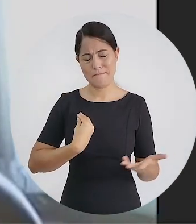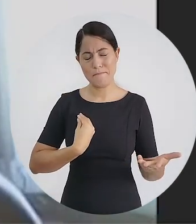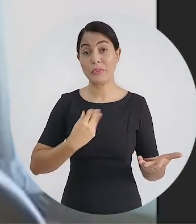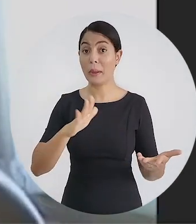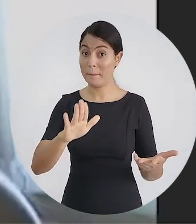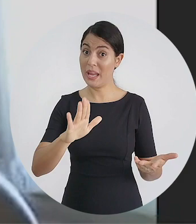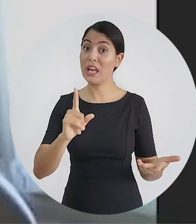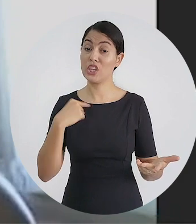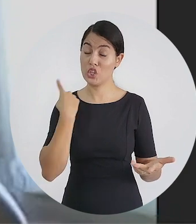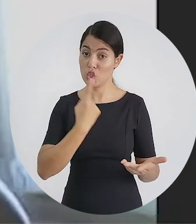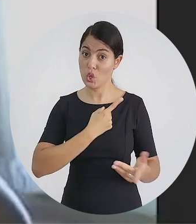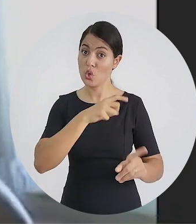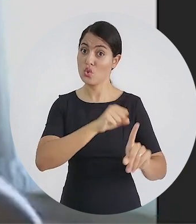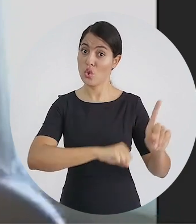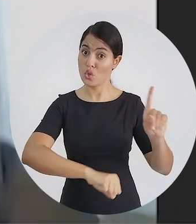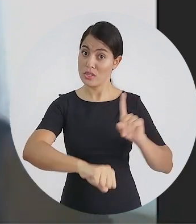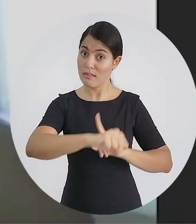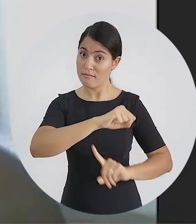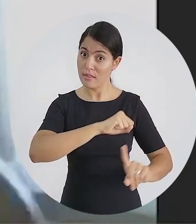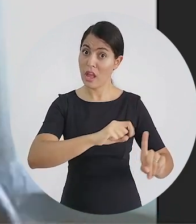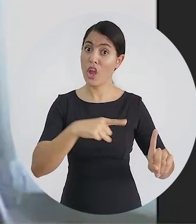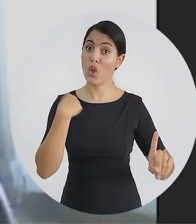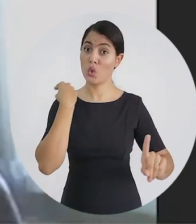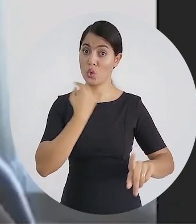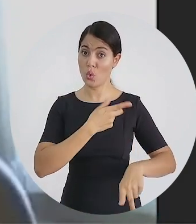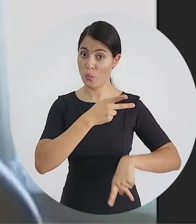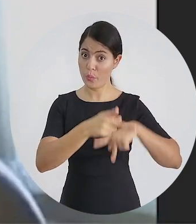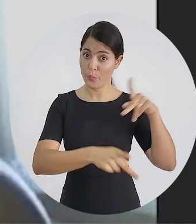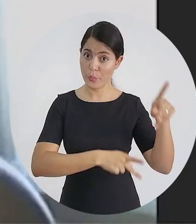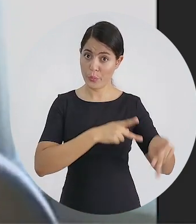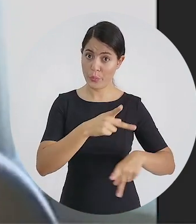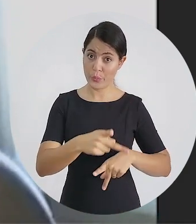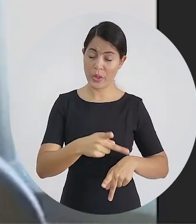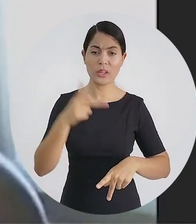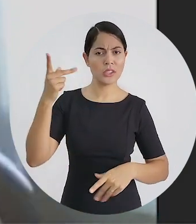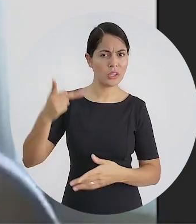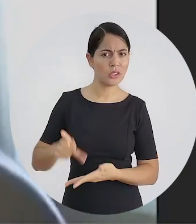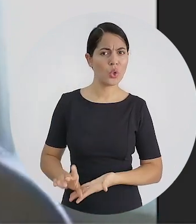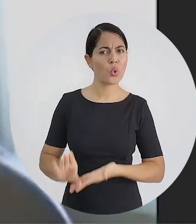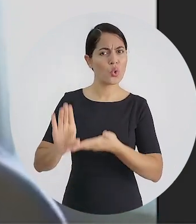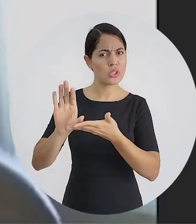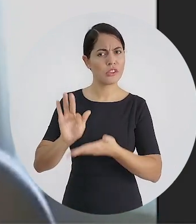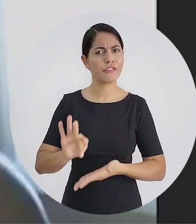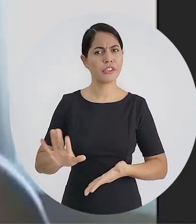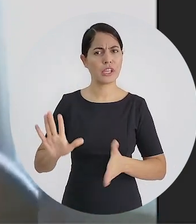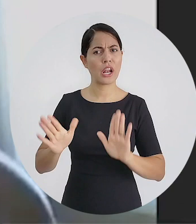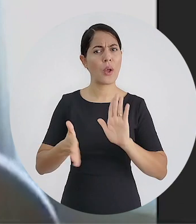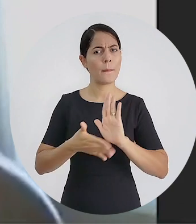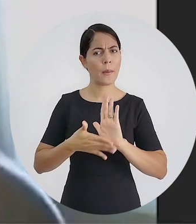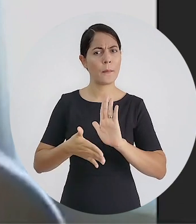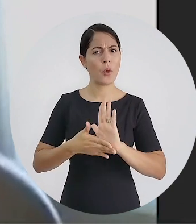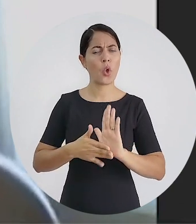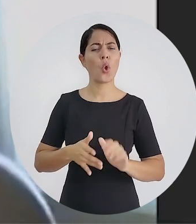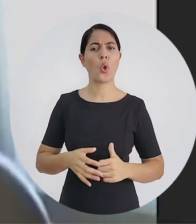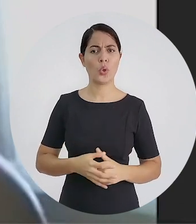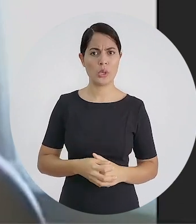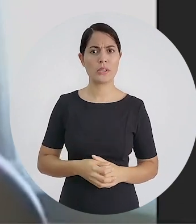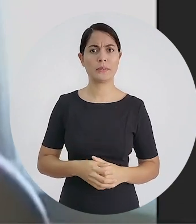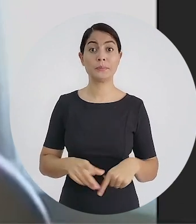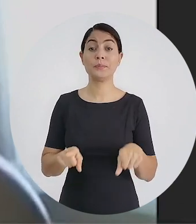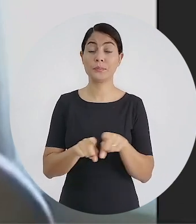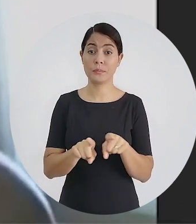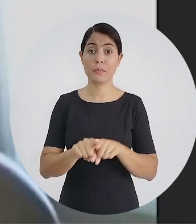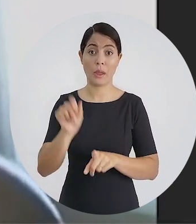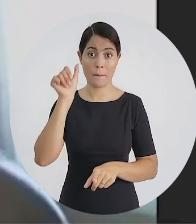gente possa, enquanto sociedade, e esse é o propósito do Conselho Federal, é o propósito da Comissão Nacional da